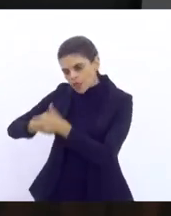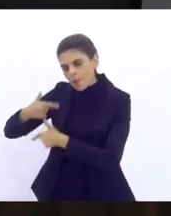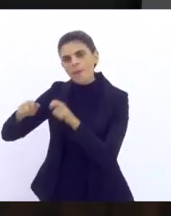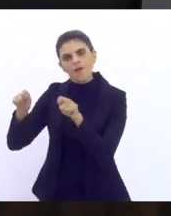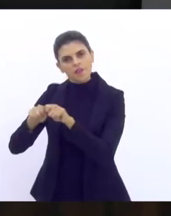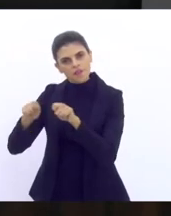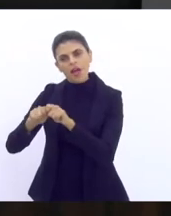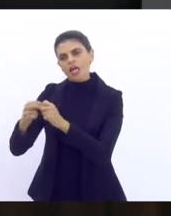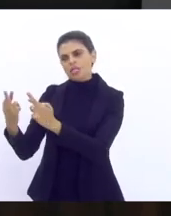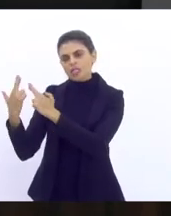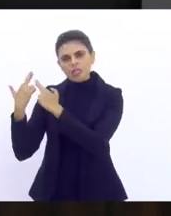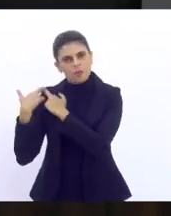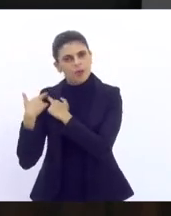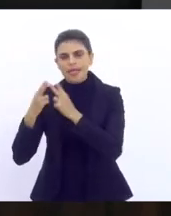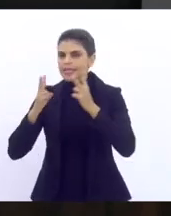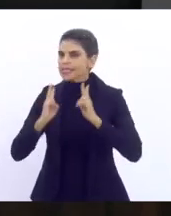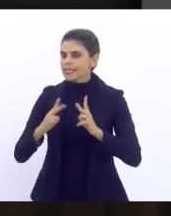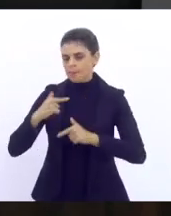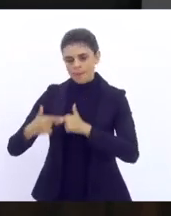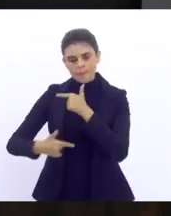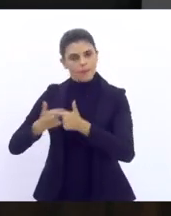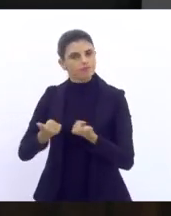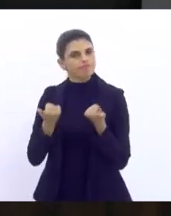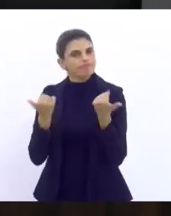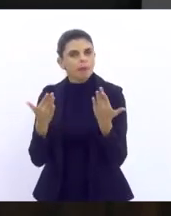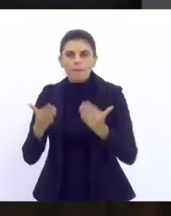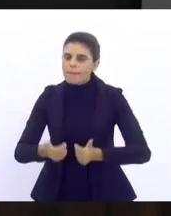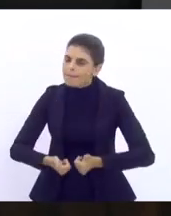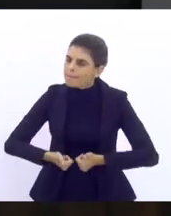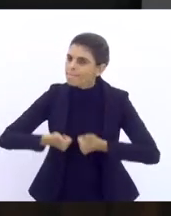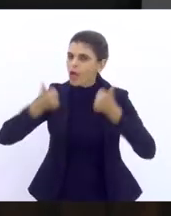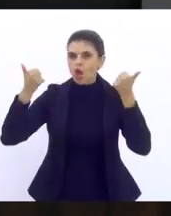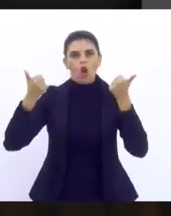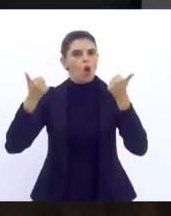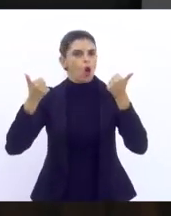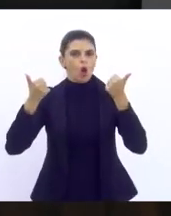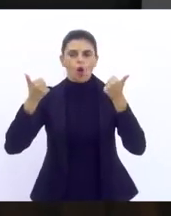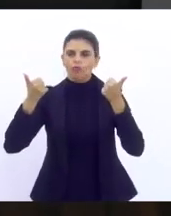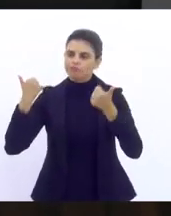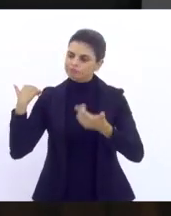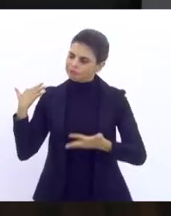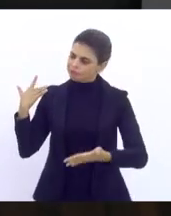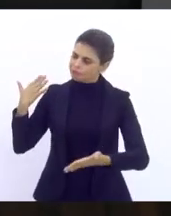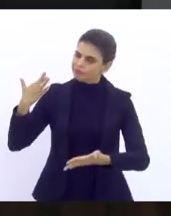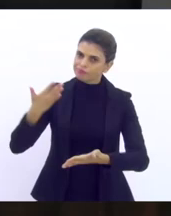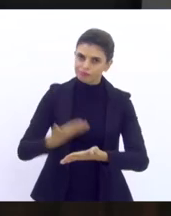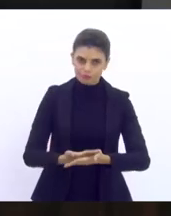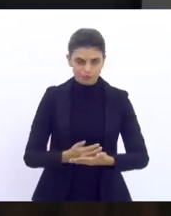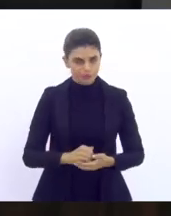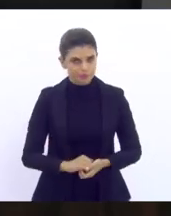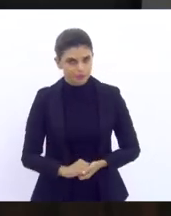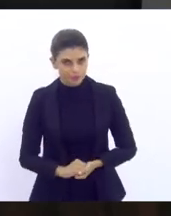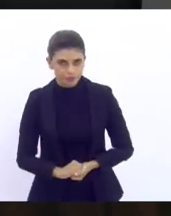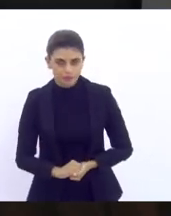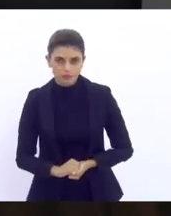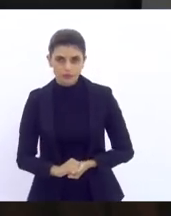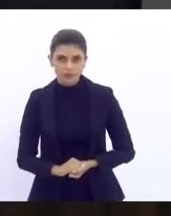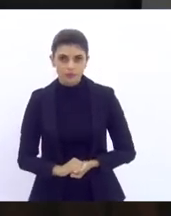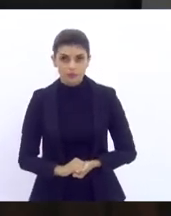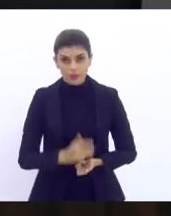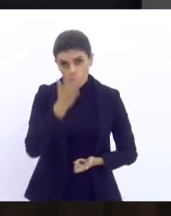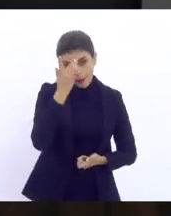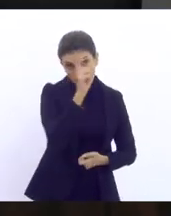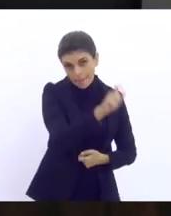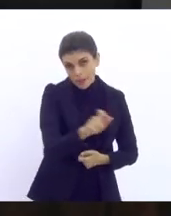responsabilidade e entregamos sempre o nosso melhor em tudo o que chega em nossas mãos. Para quem